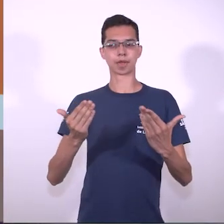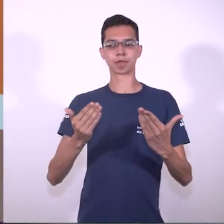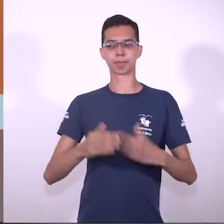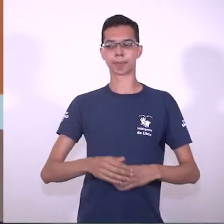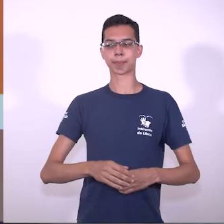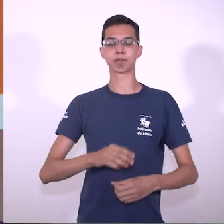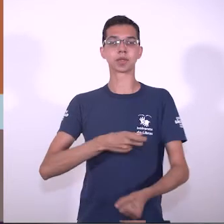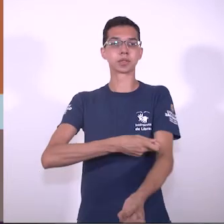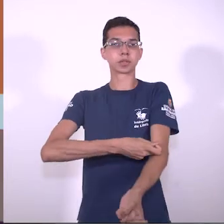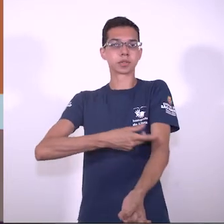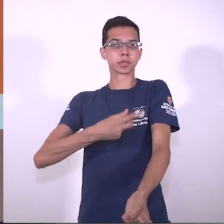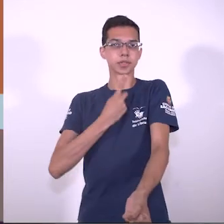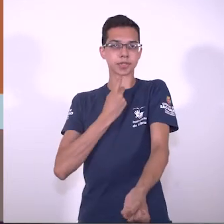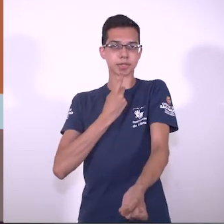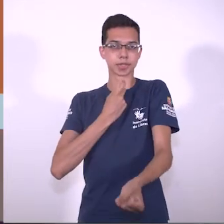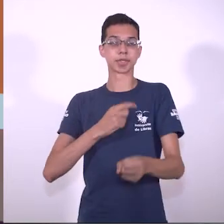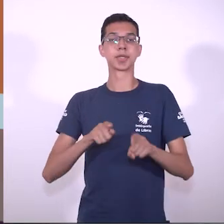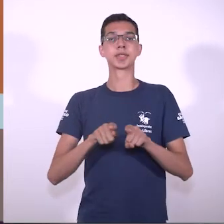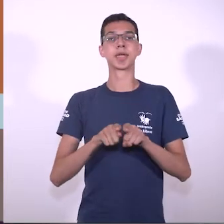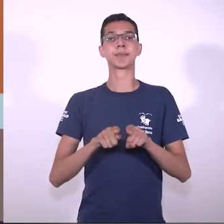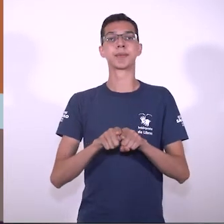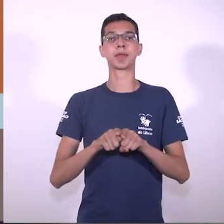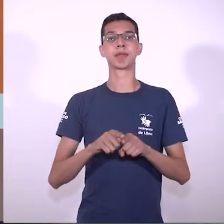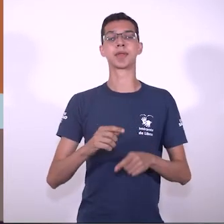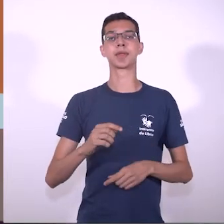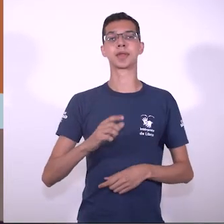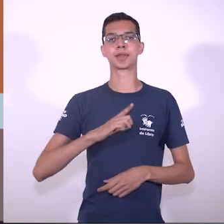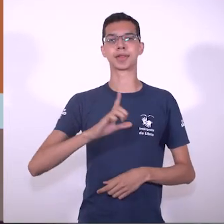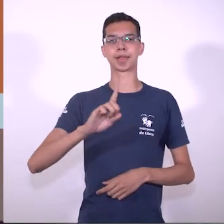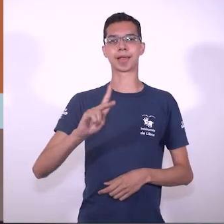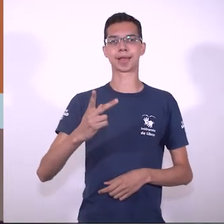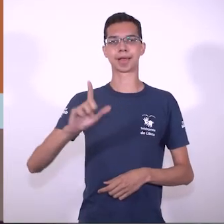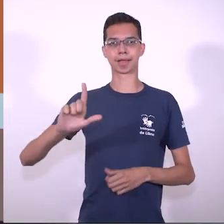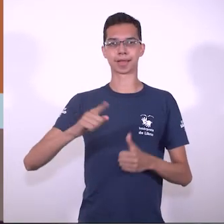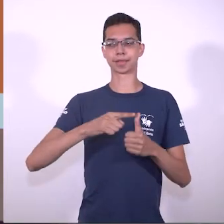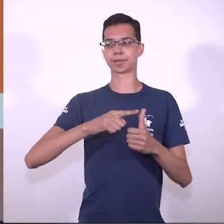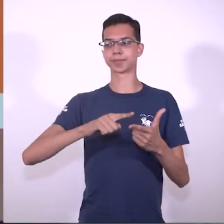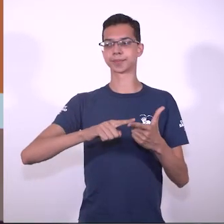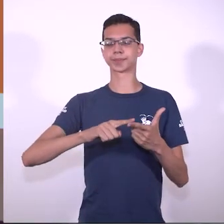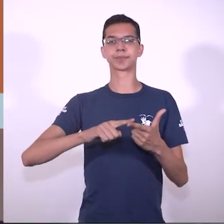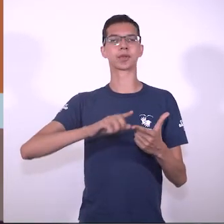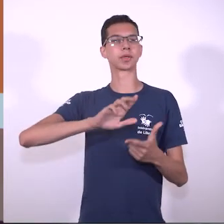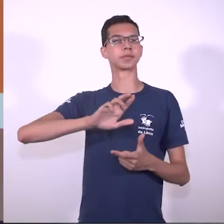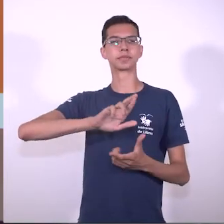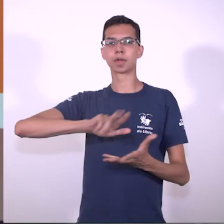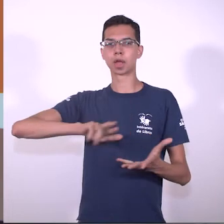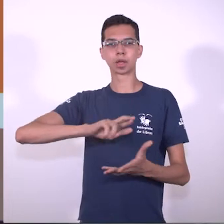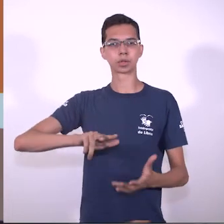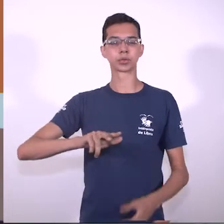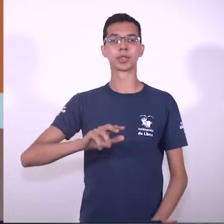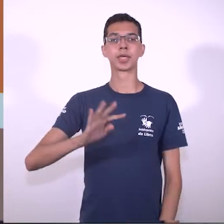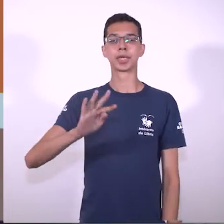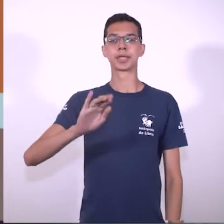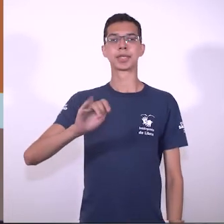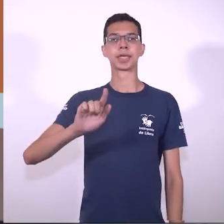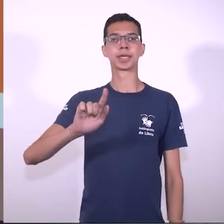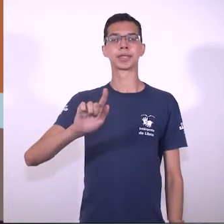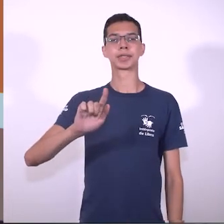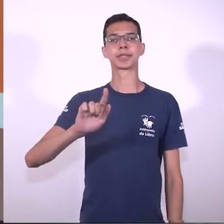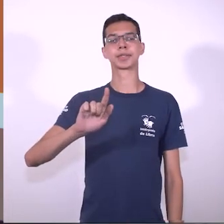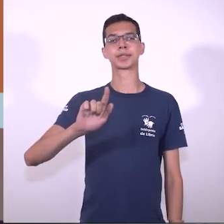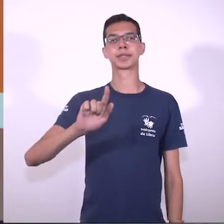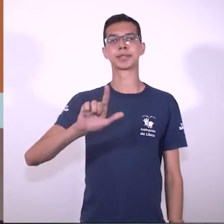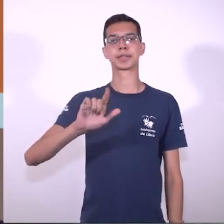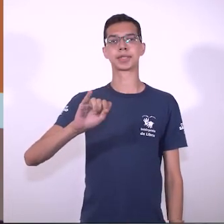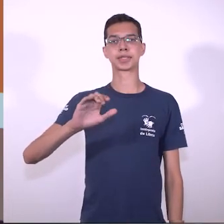reativa, DHL, ferritina e triglicérides. Todos esses exames, eles são baseados em